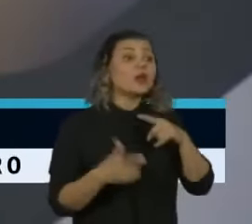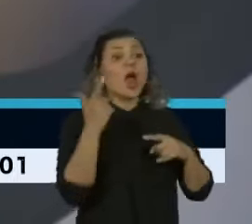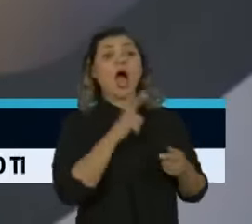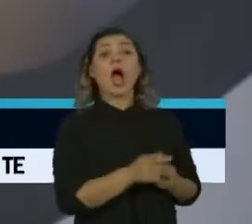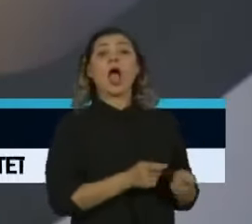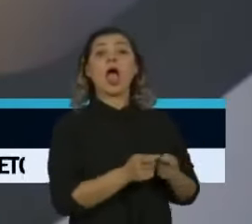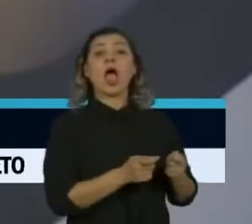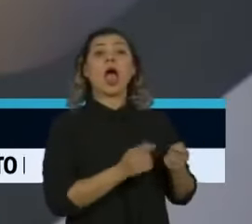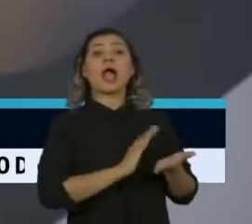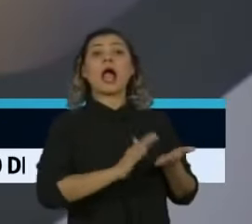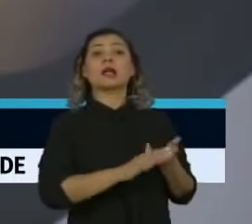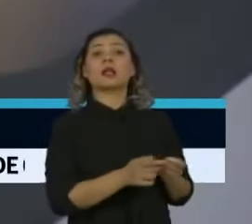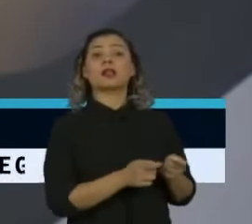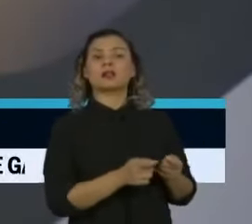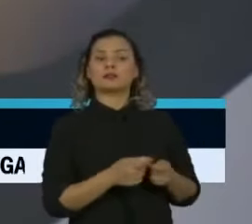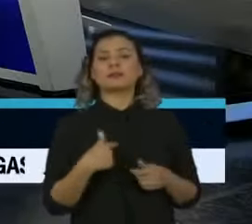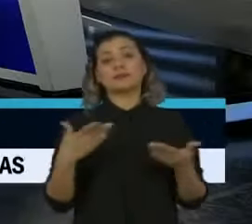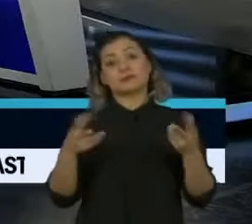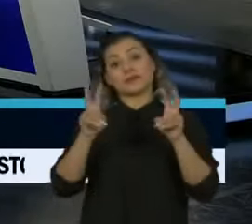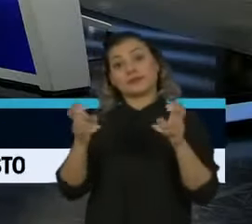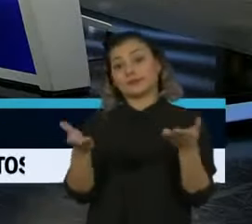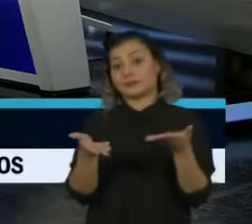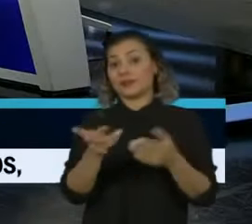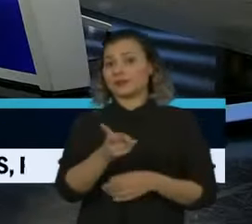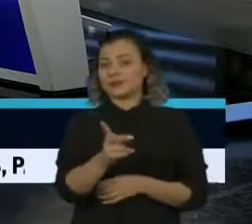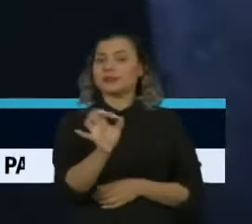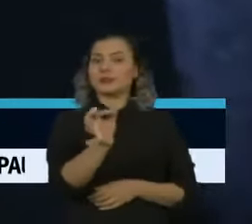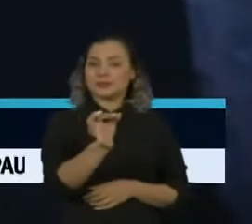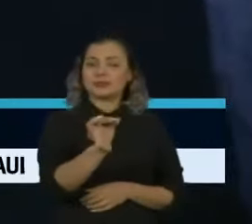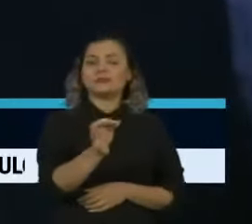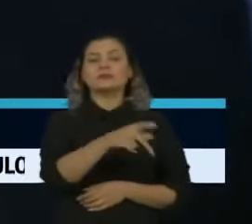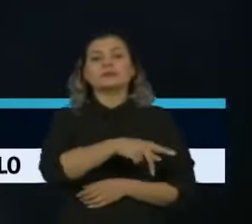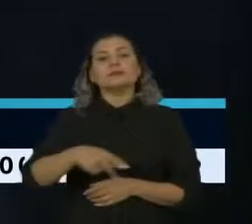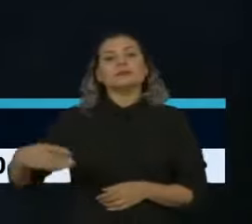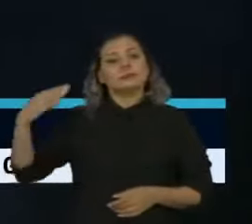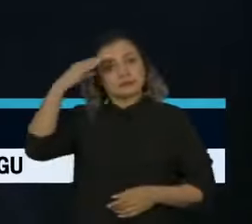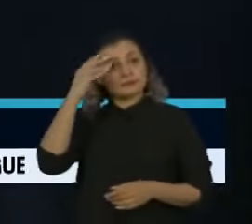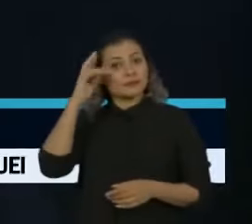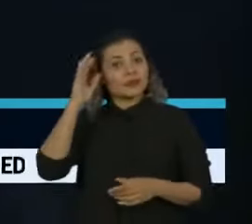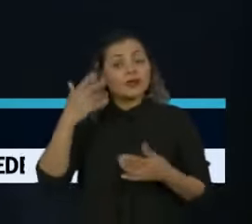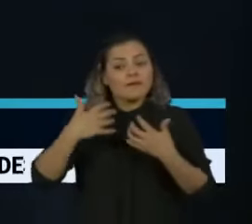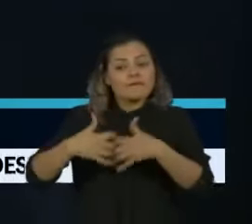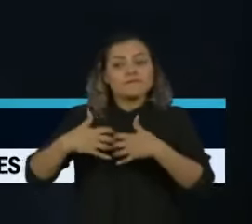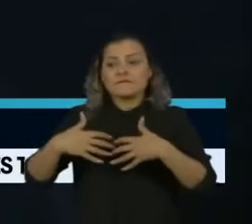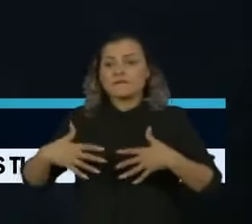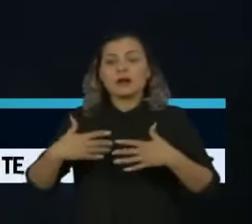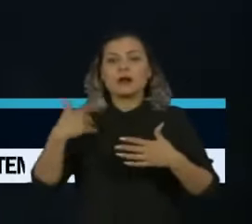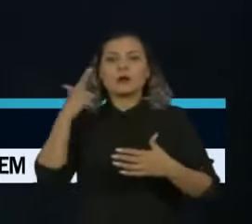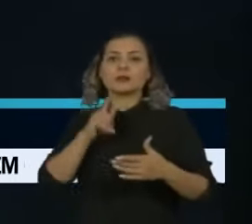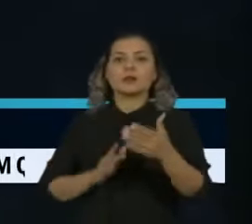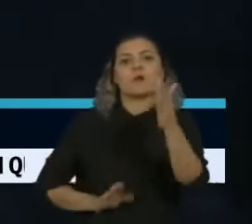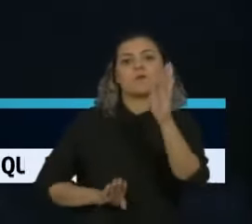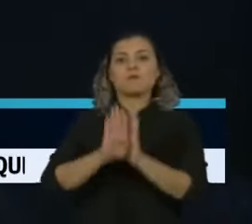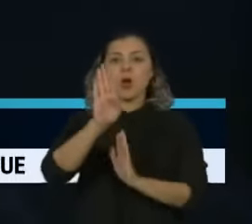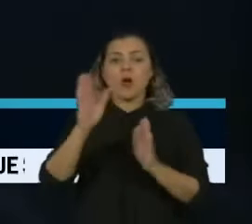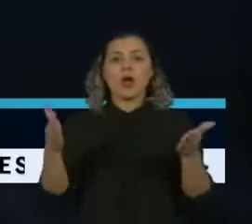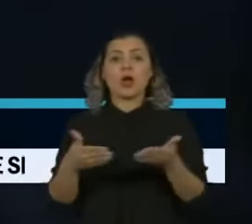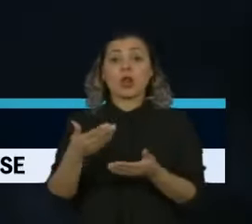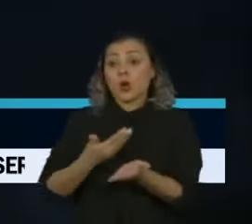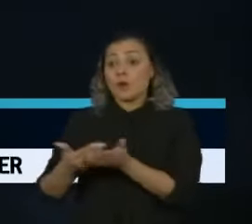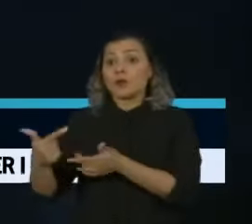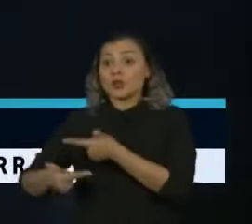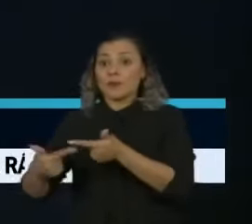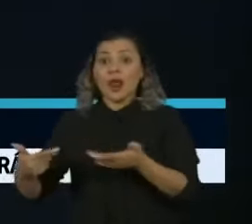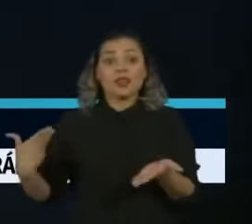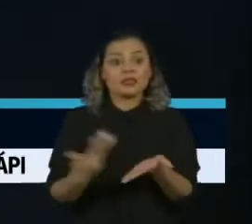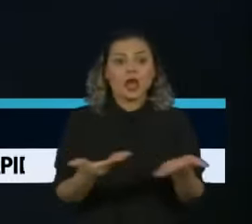gastos. Sim, nós vamos falar sobre isso agora, Patrícia. O presidente Jair Bolsonaro alcançou a maior aprovação desde o início do mandato.